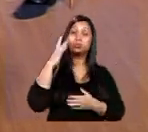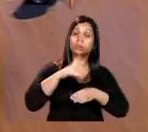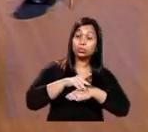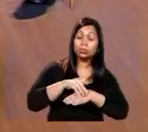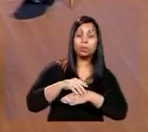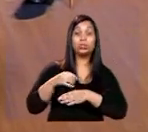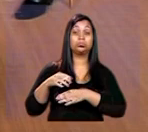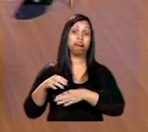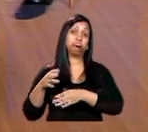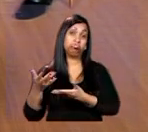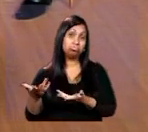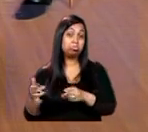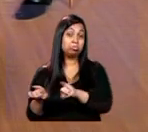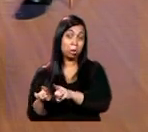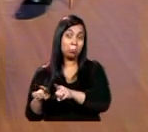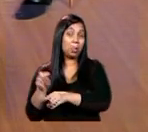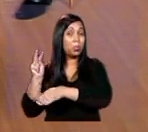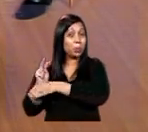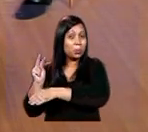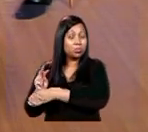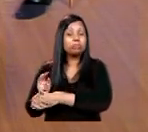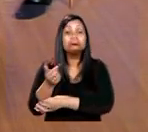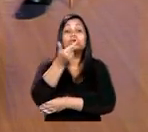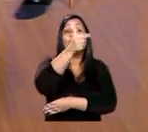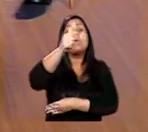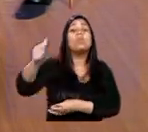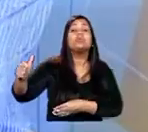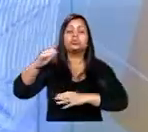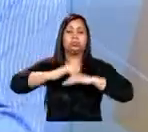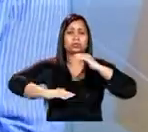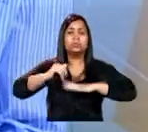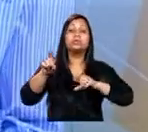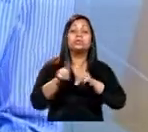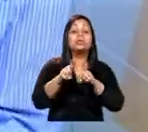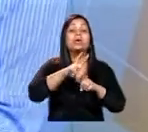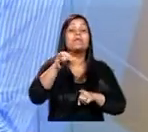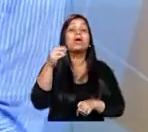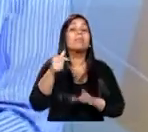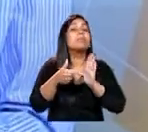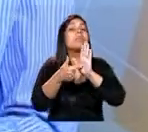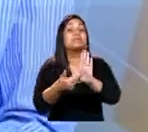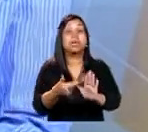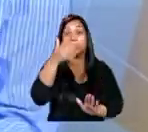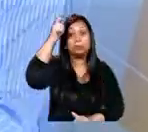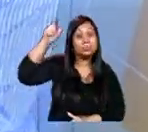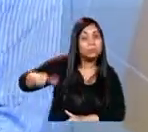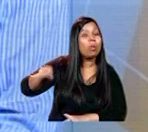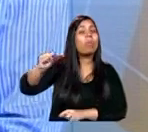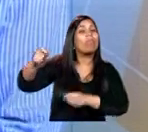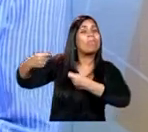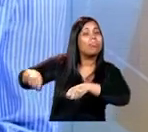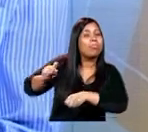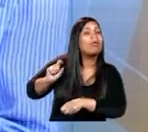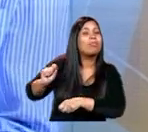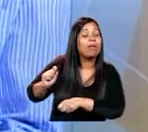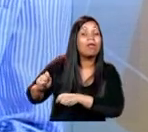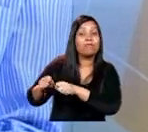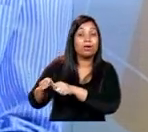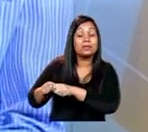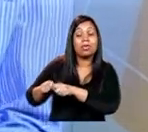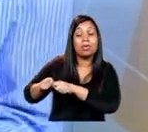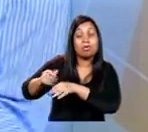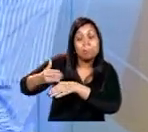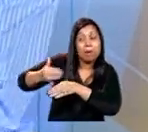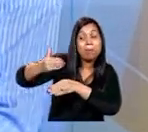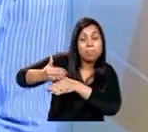cuidador, né? Depende muito de cada caso. E assim com os outros profissionais que vai tentar mostrar para o cuidador a necessidade de